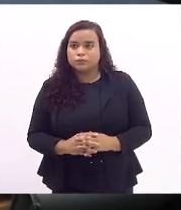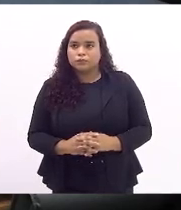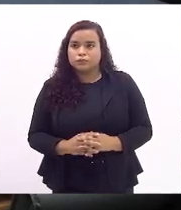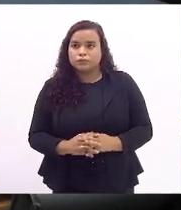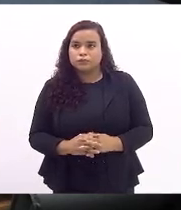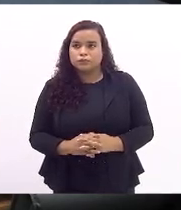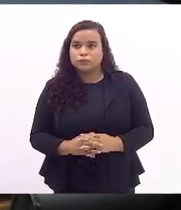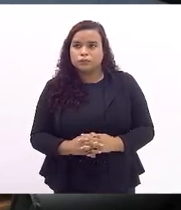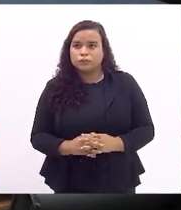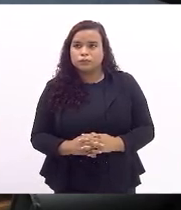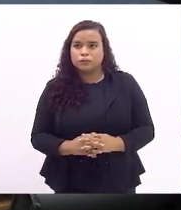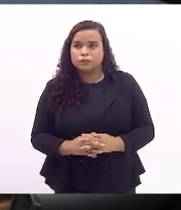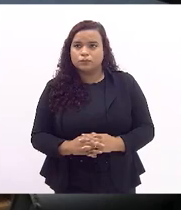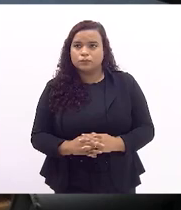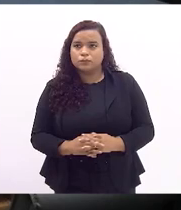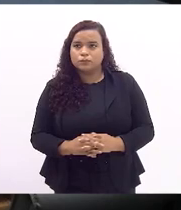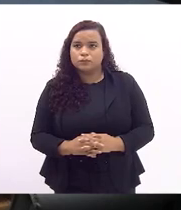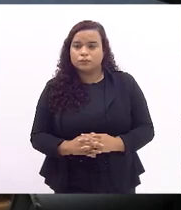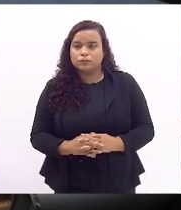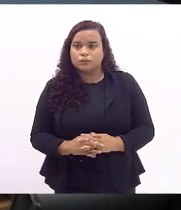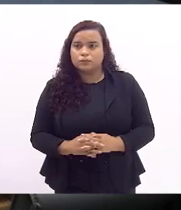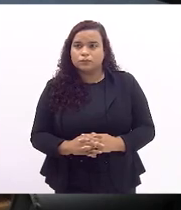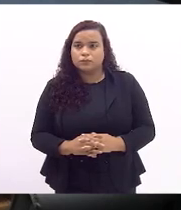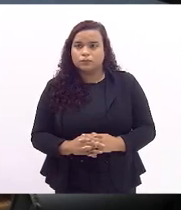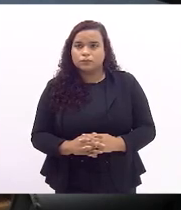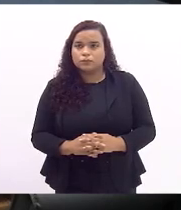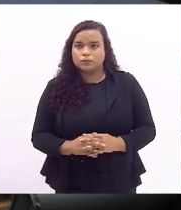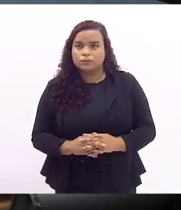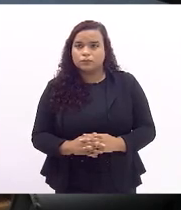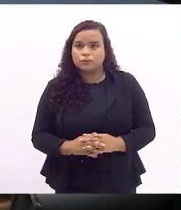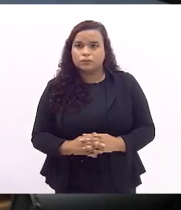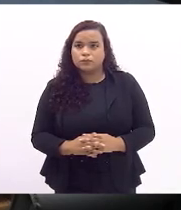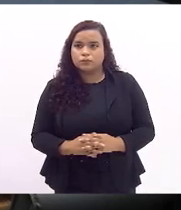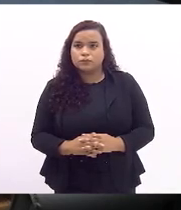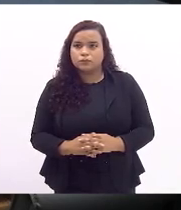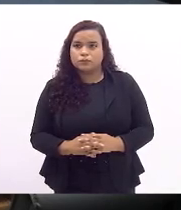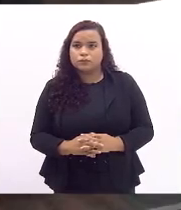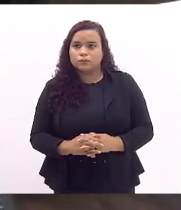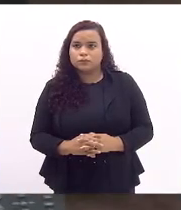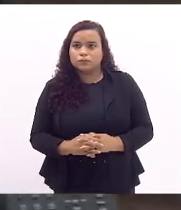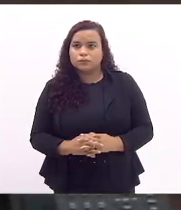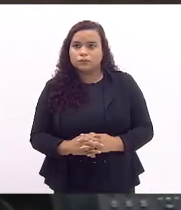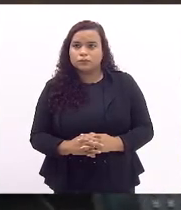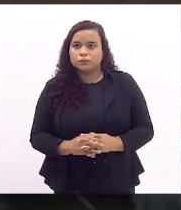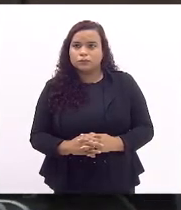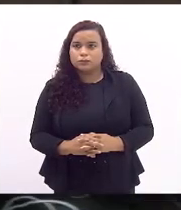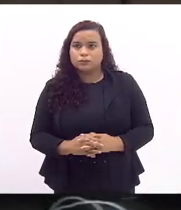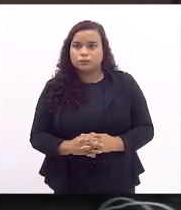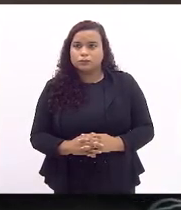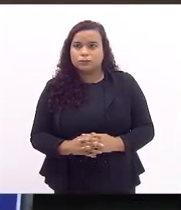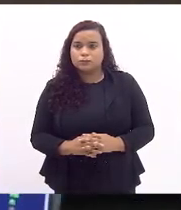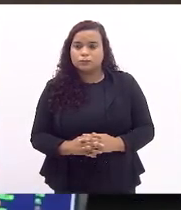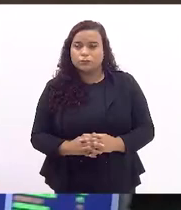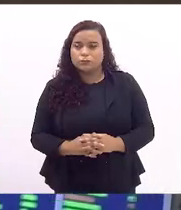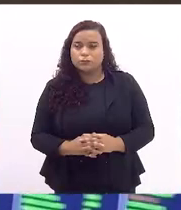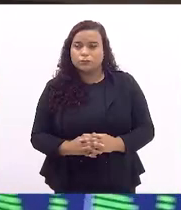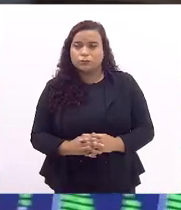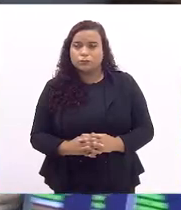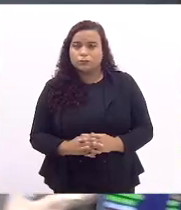E aí E aí E aí